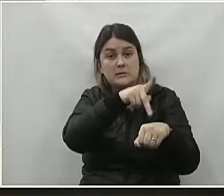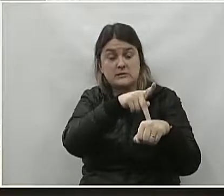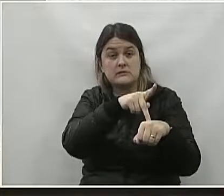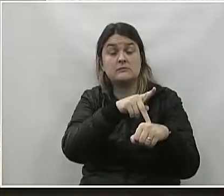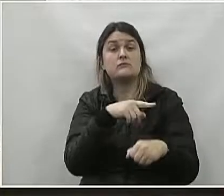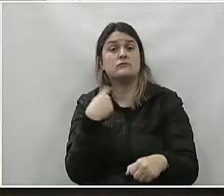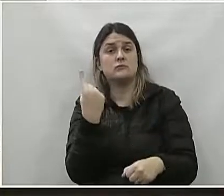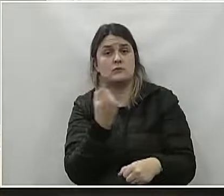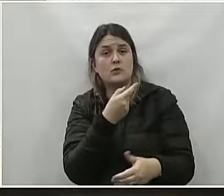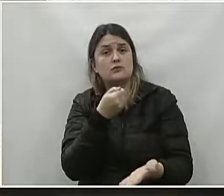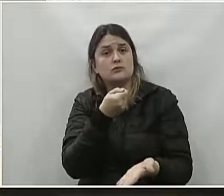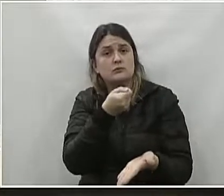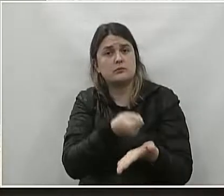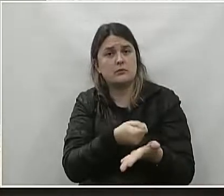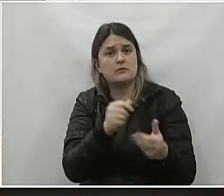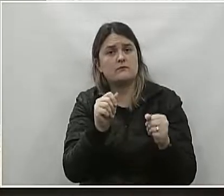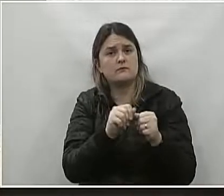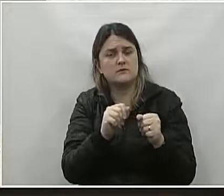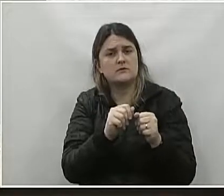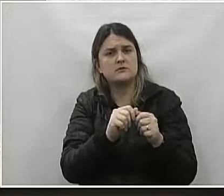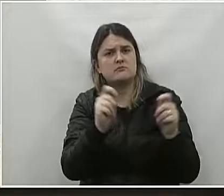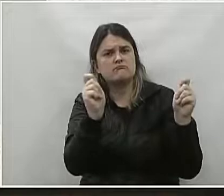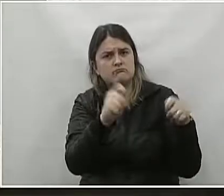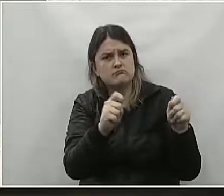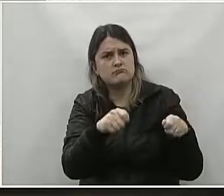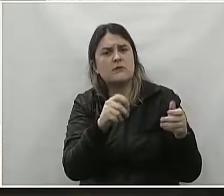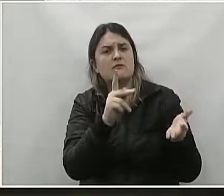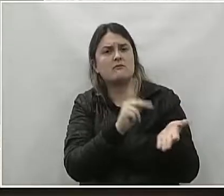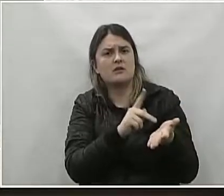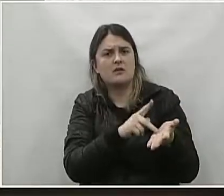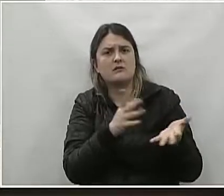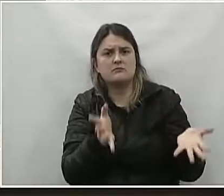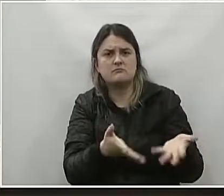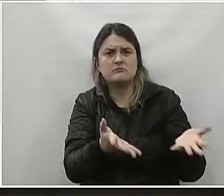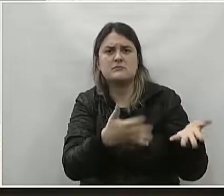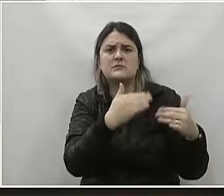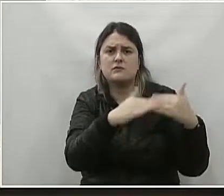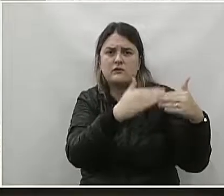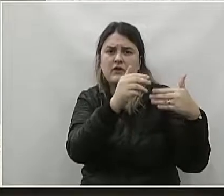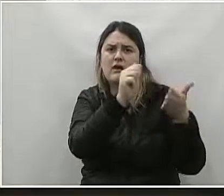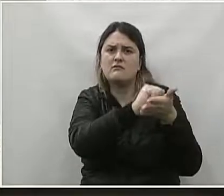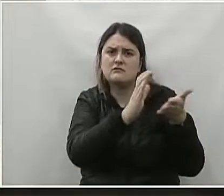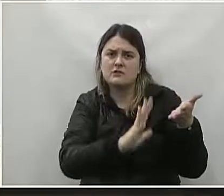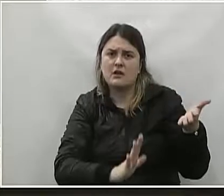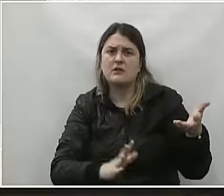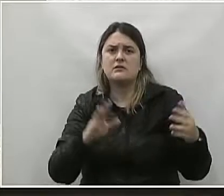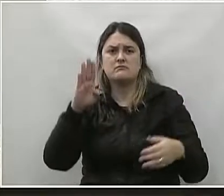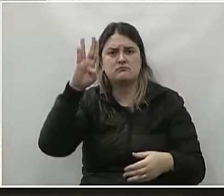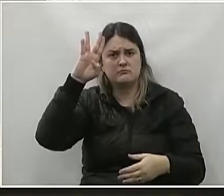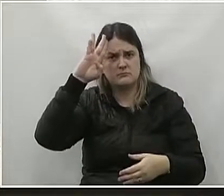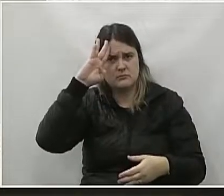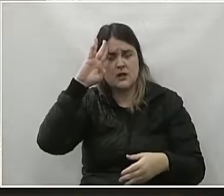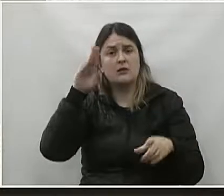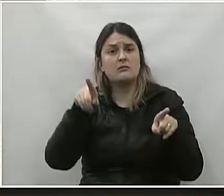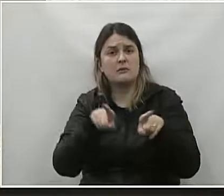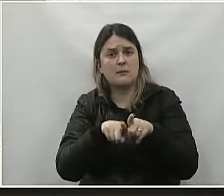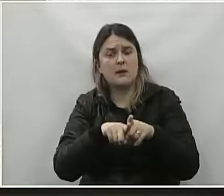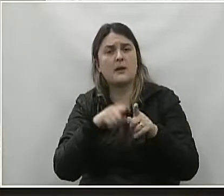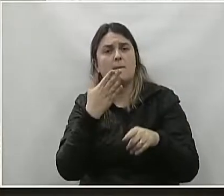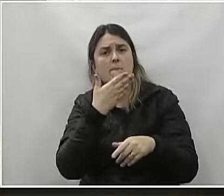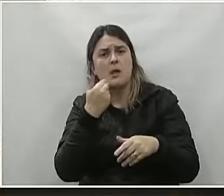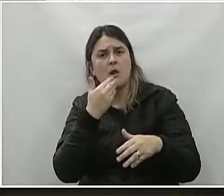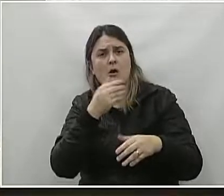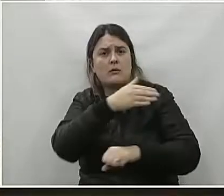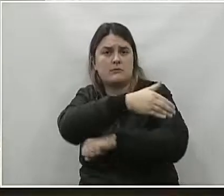por obrigação propiciar condições reais da execução das atividades de escotismo e as melhorias